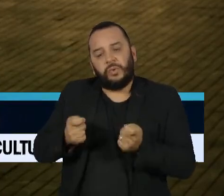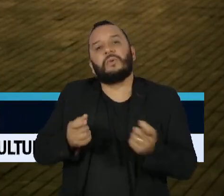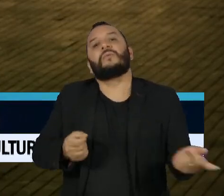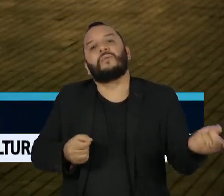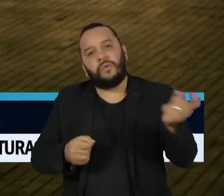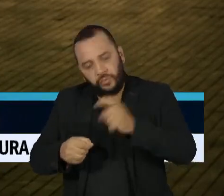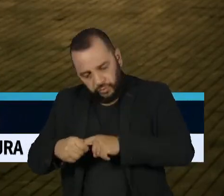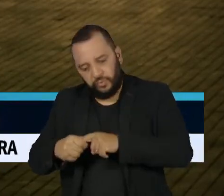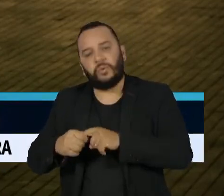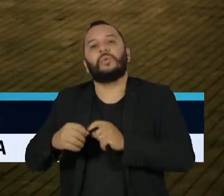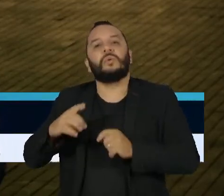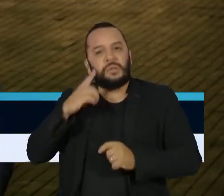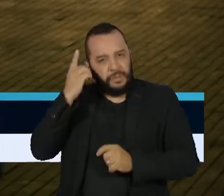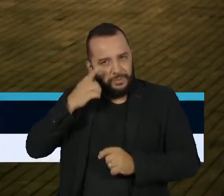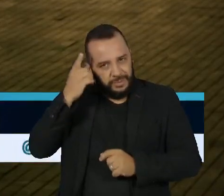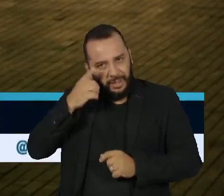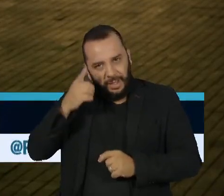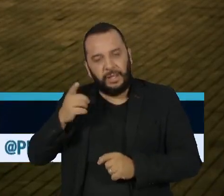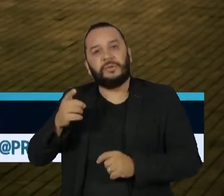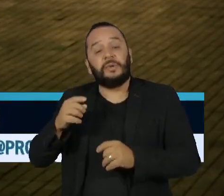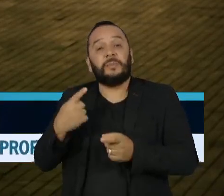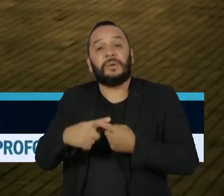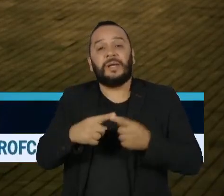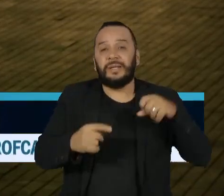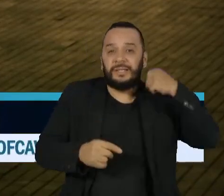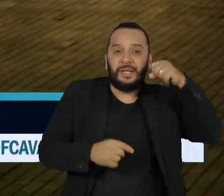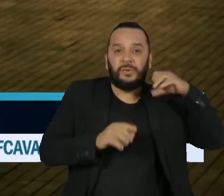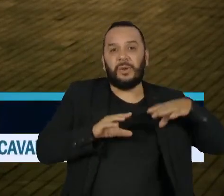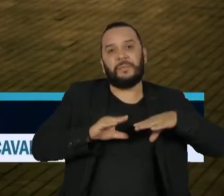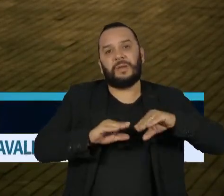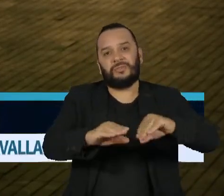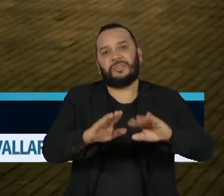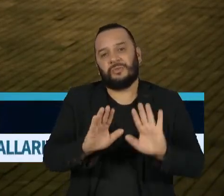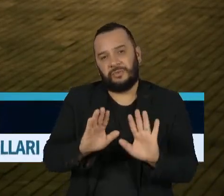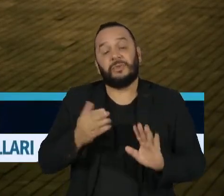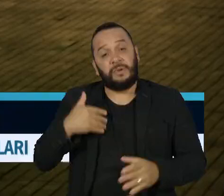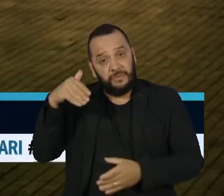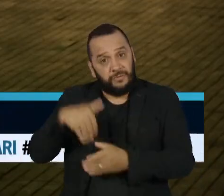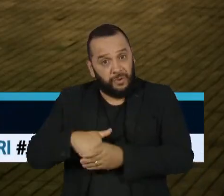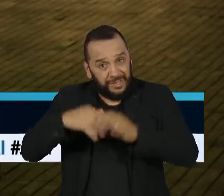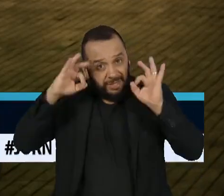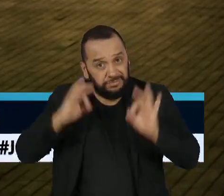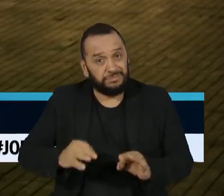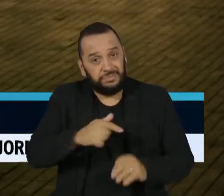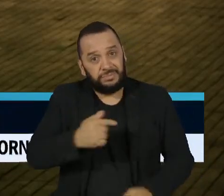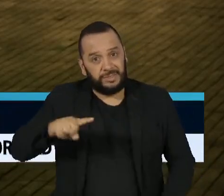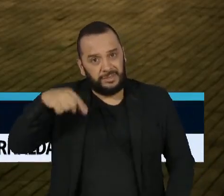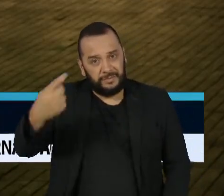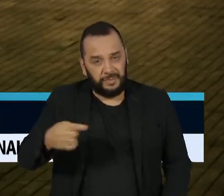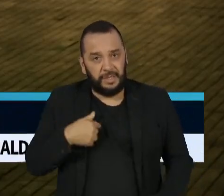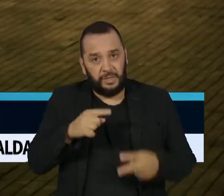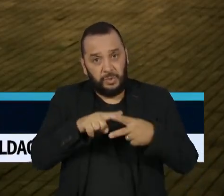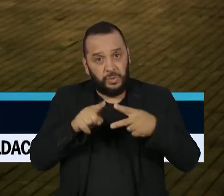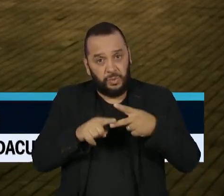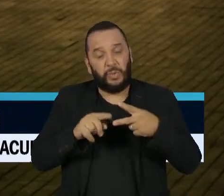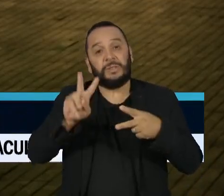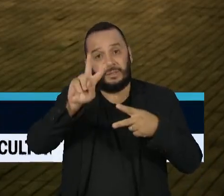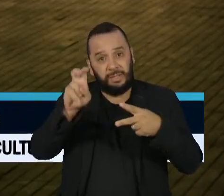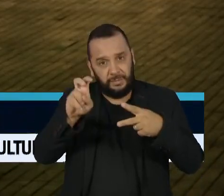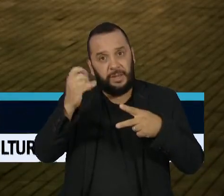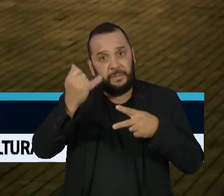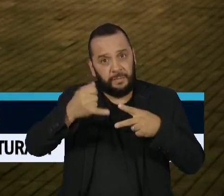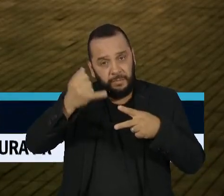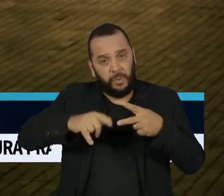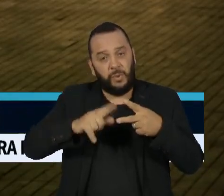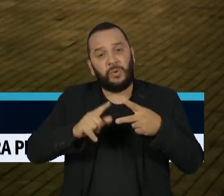alterado pelos senadores e está previsto para ser votado em definitivo na semana que vem. Os dois temas impactam as contas do governo